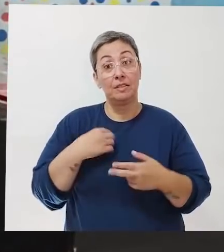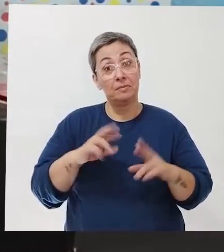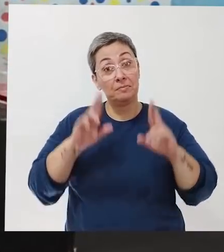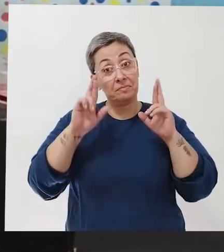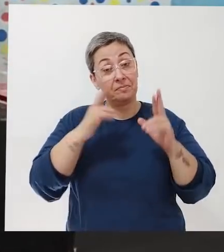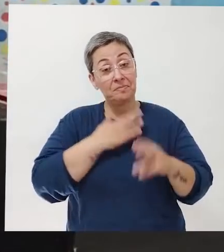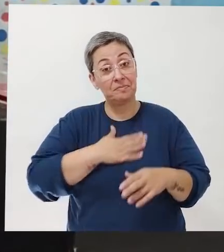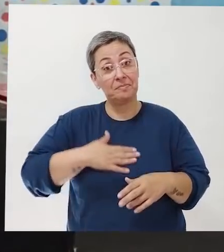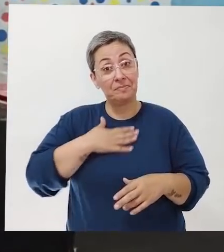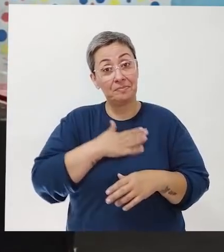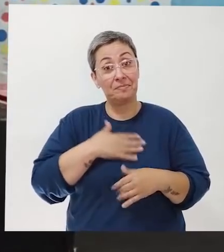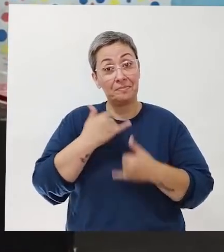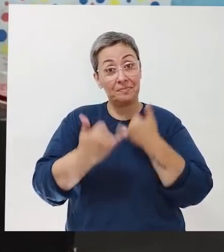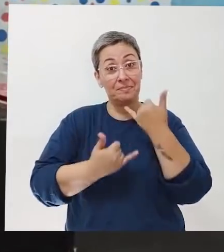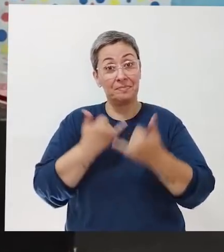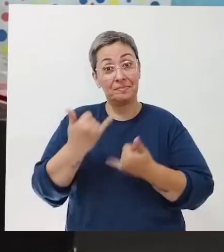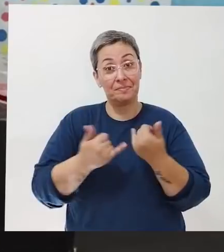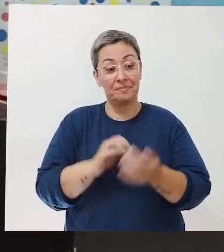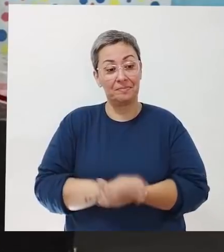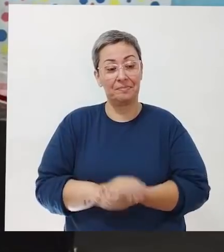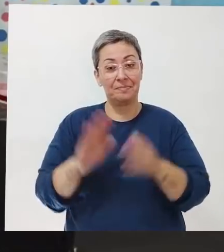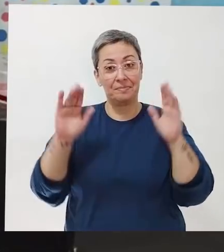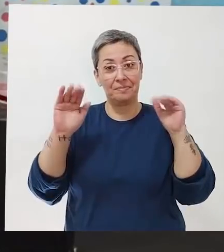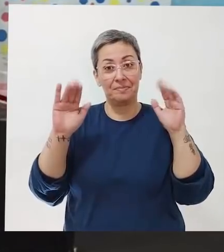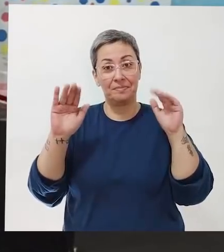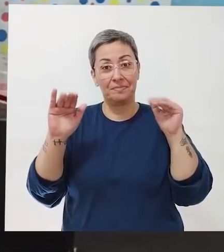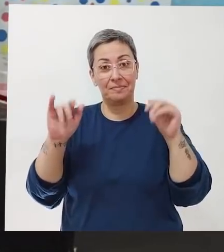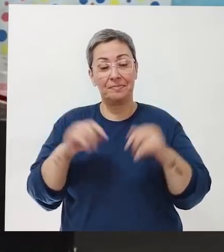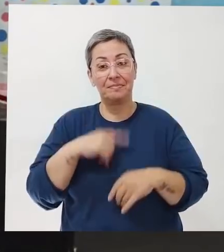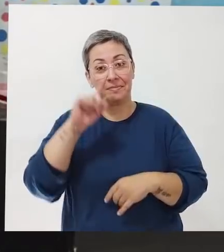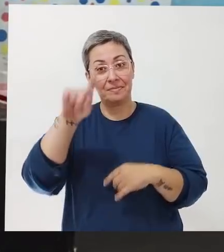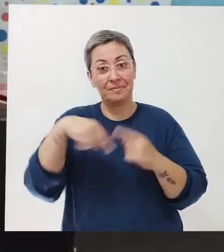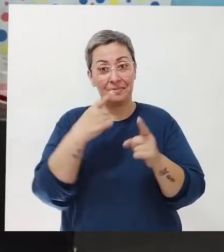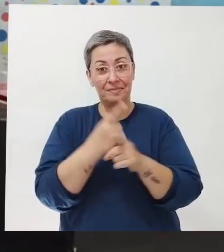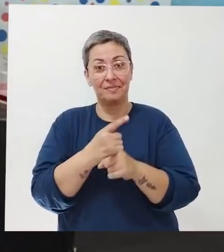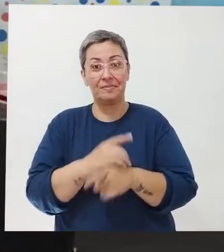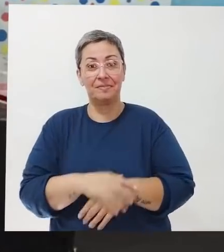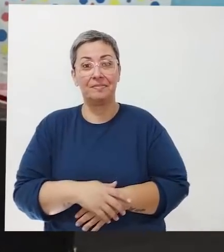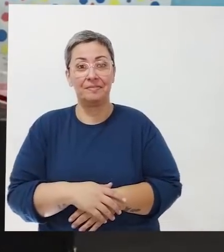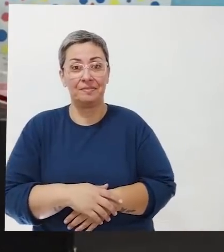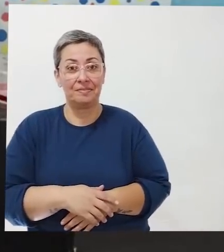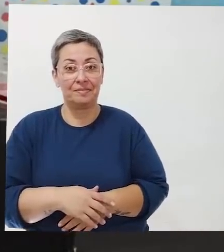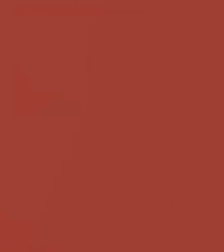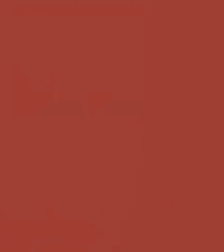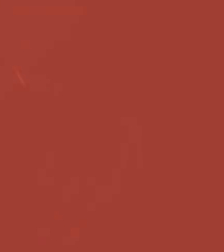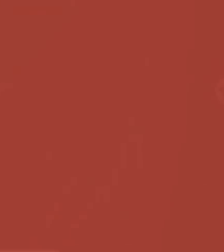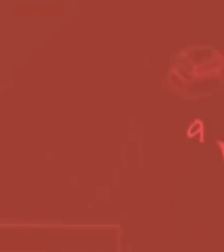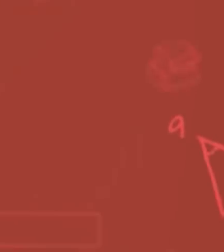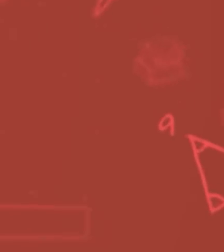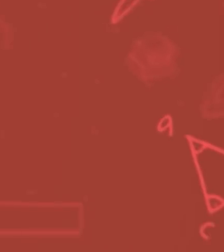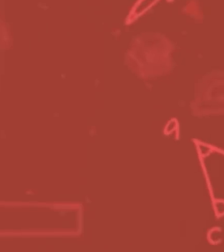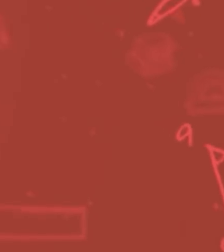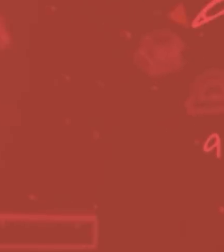Espero que vocês tenham gostado da nossa brincadeira. Tchau, crianças. Até a próxima.